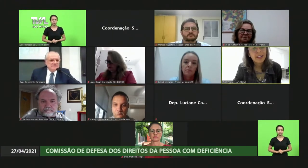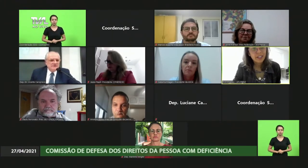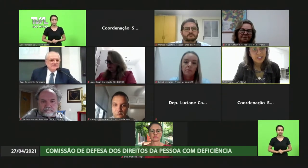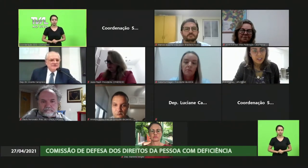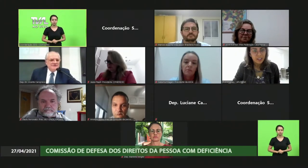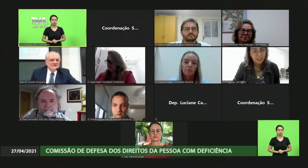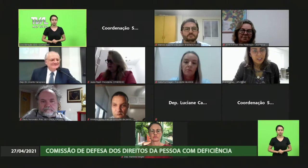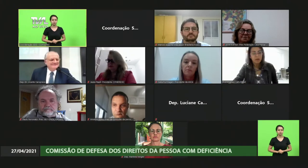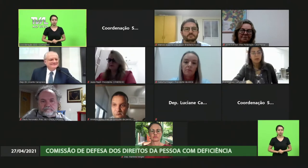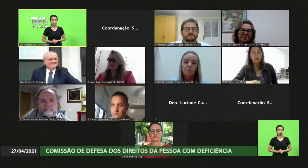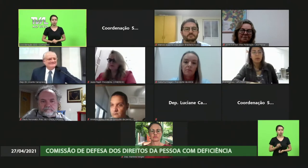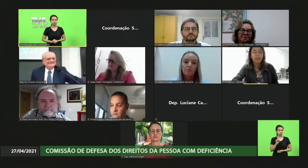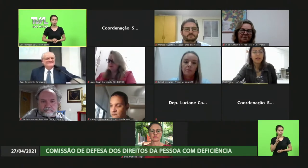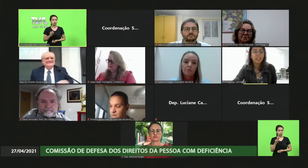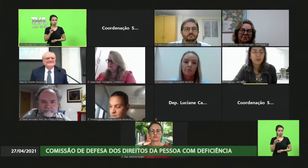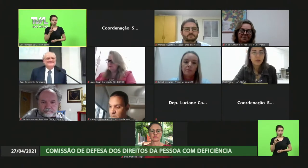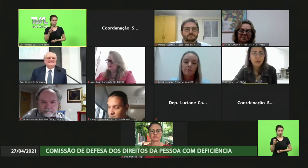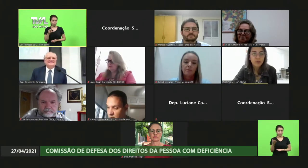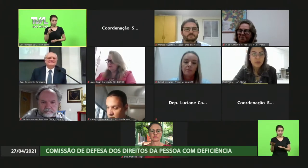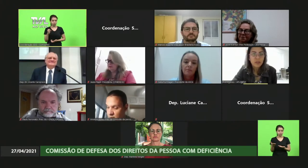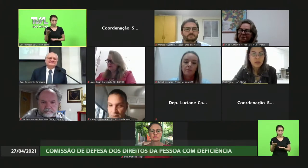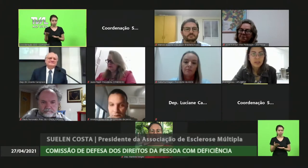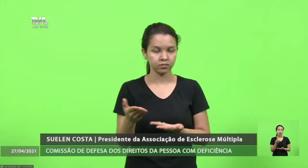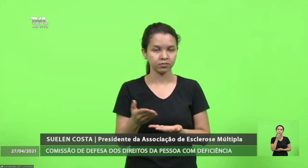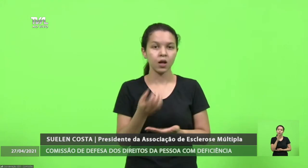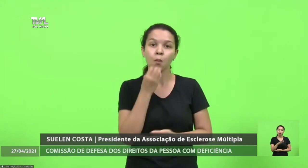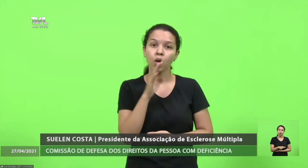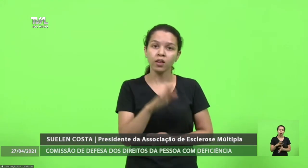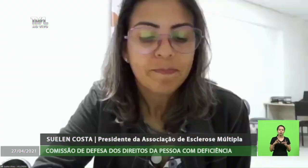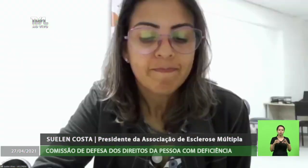Suelen, por favor. Boa tarde a todos.